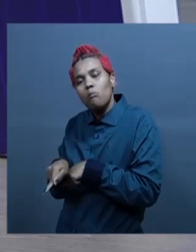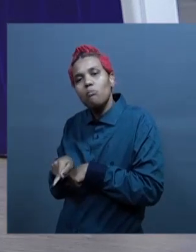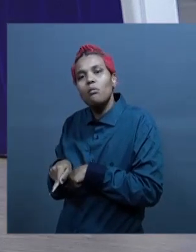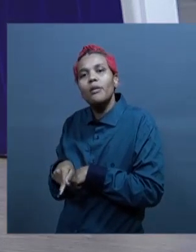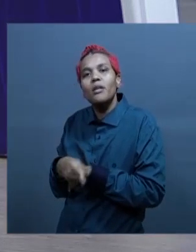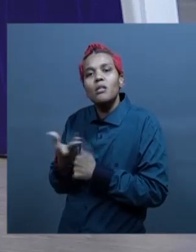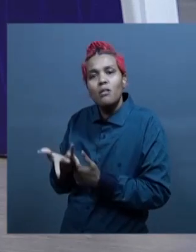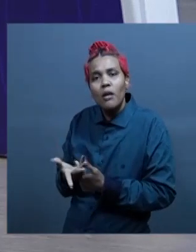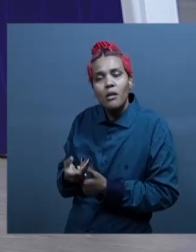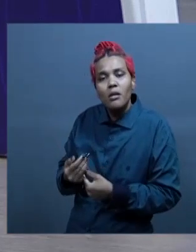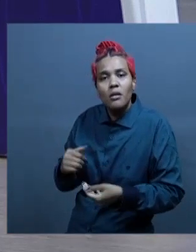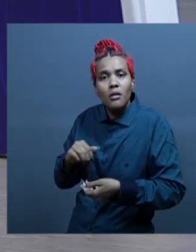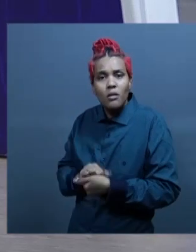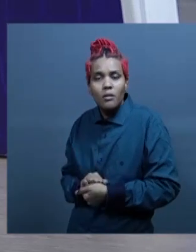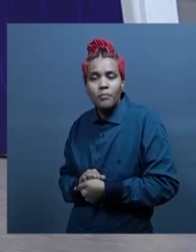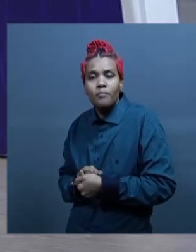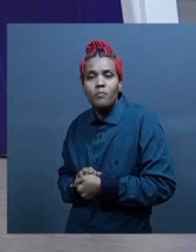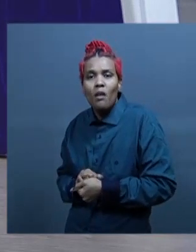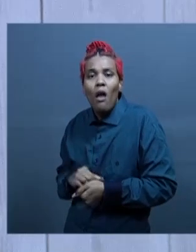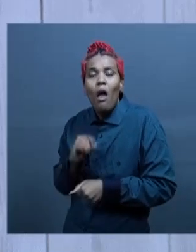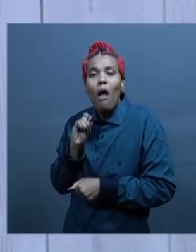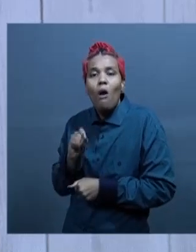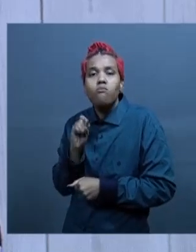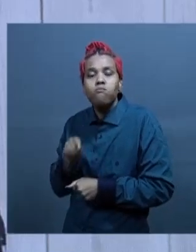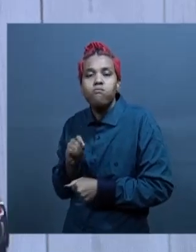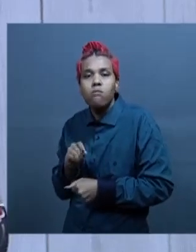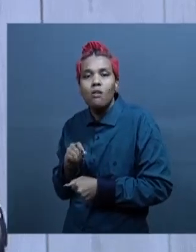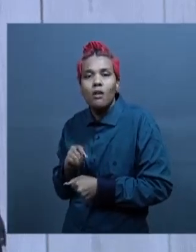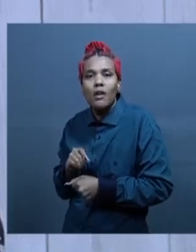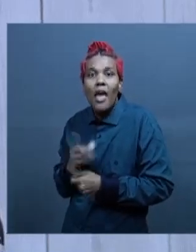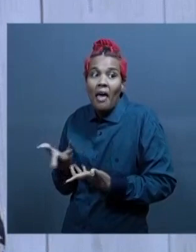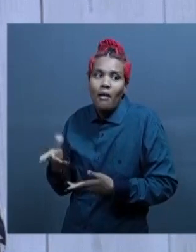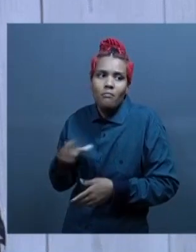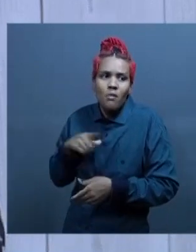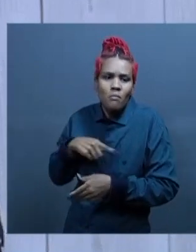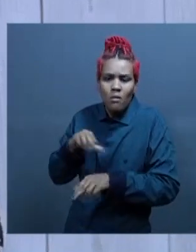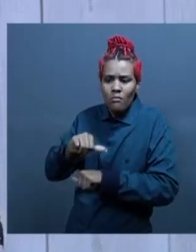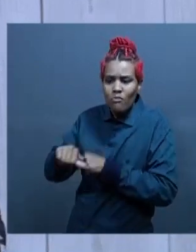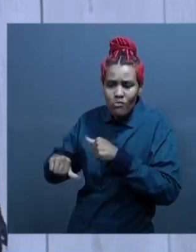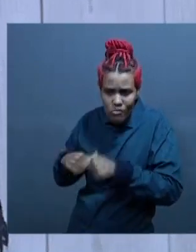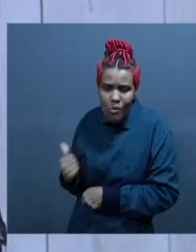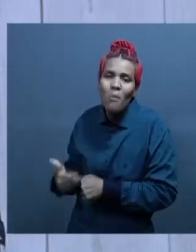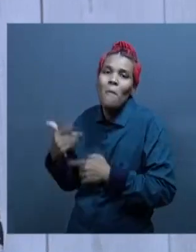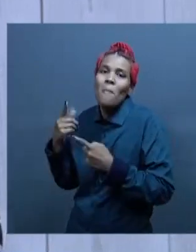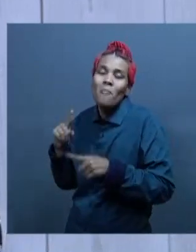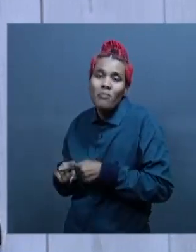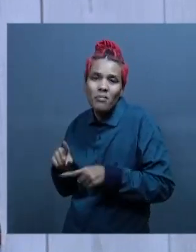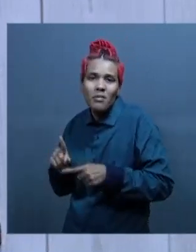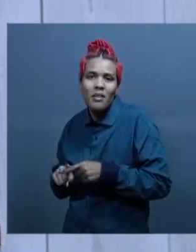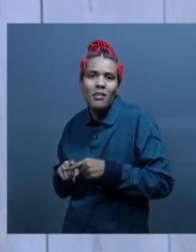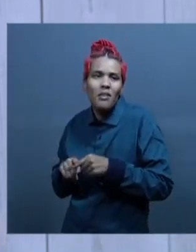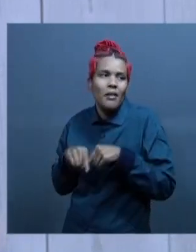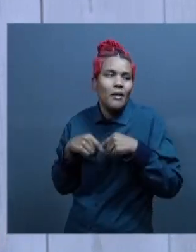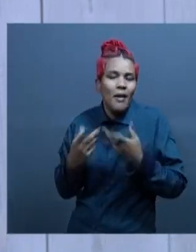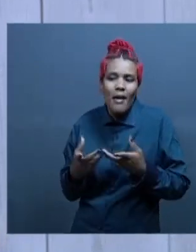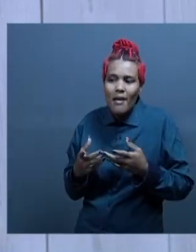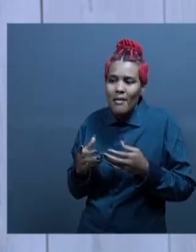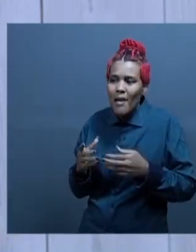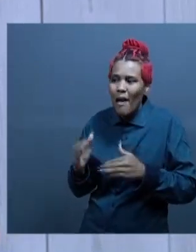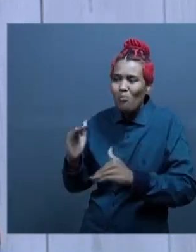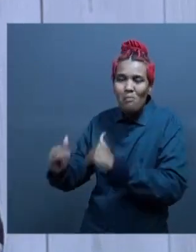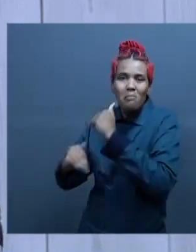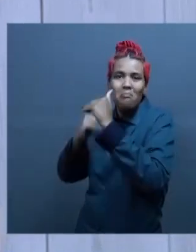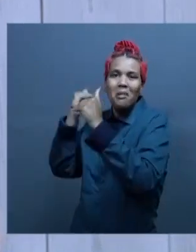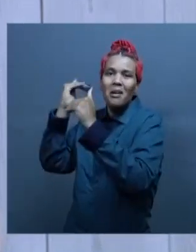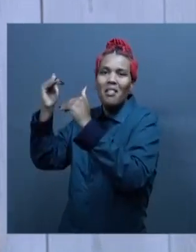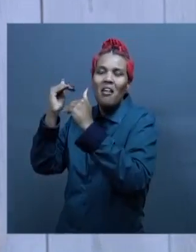do designer profissional né também mudou nada mudou porque isso ganha uma relevância muito significativa